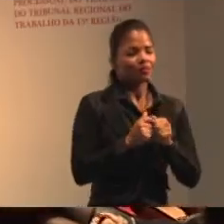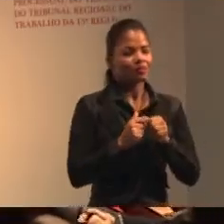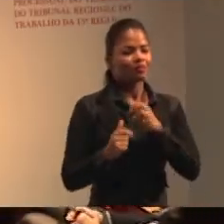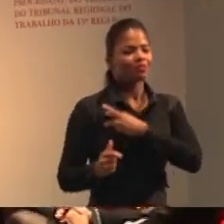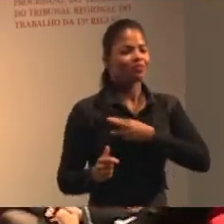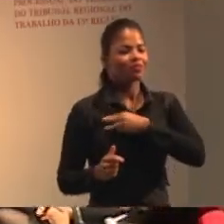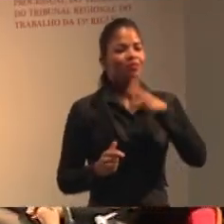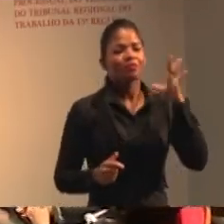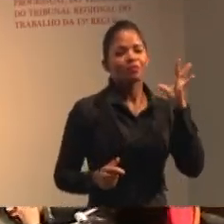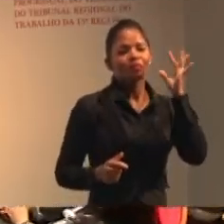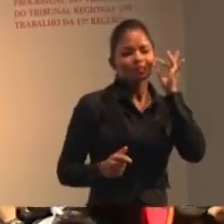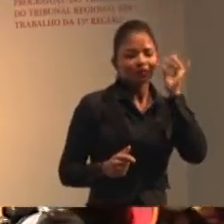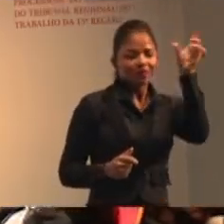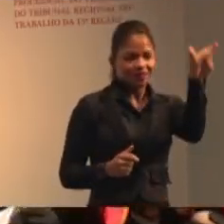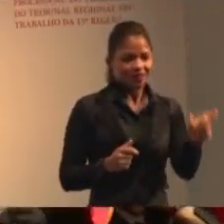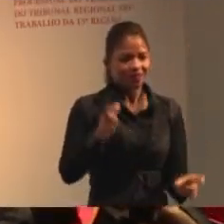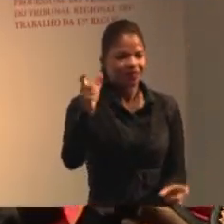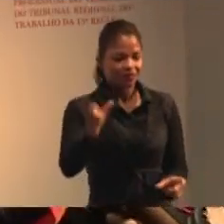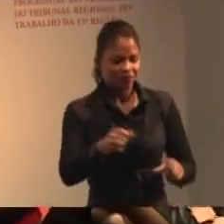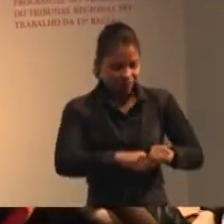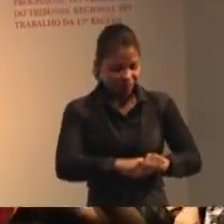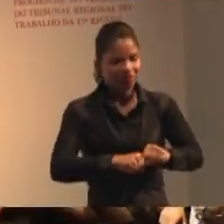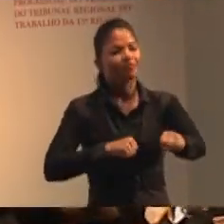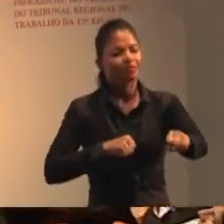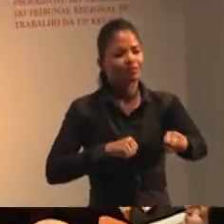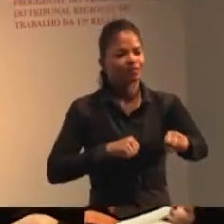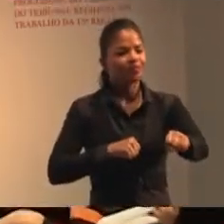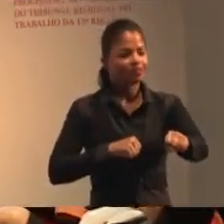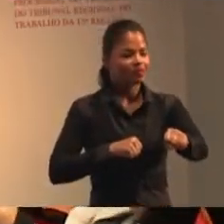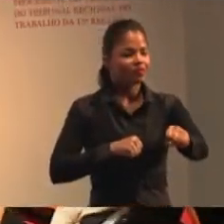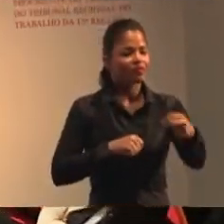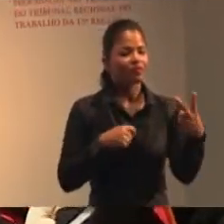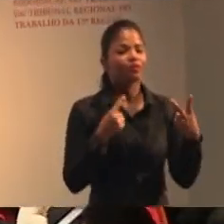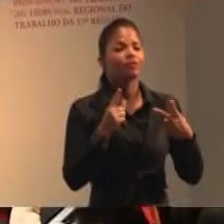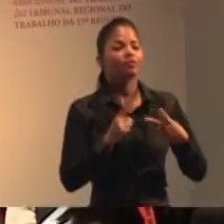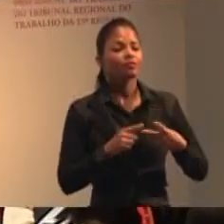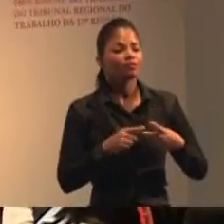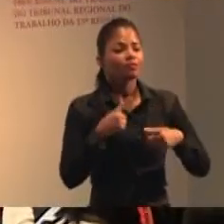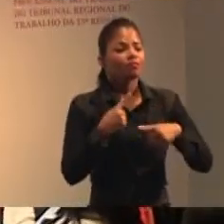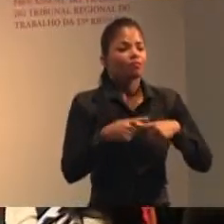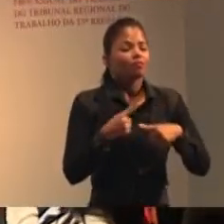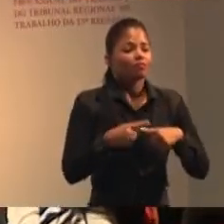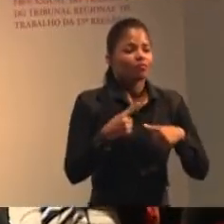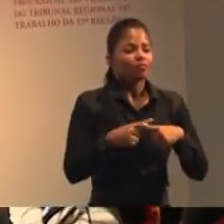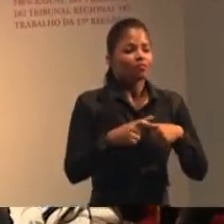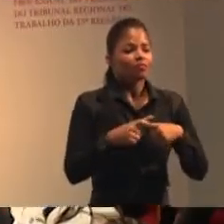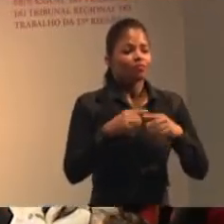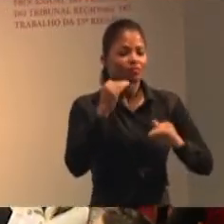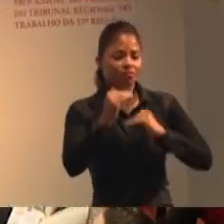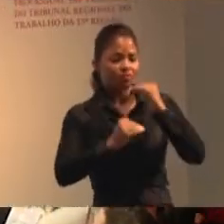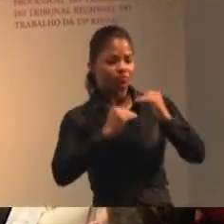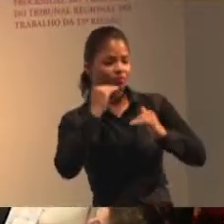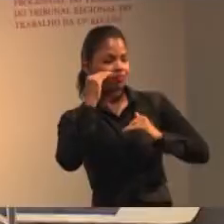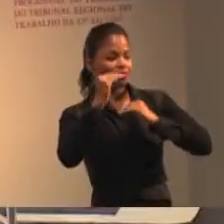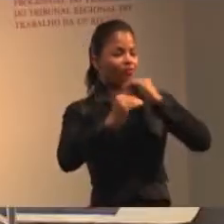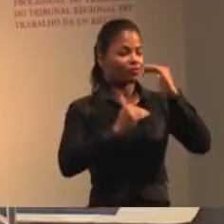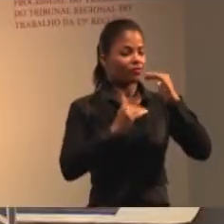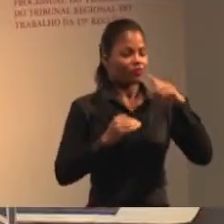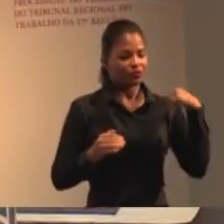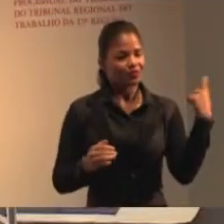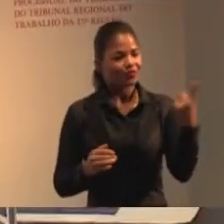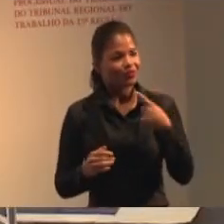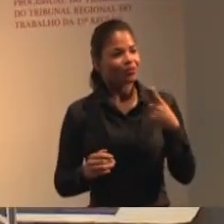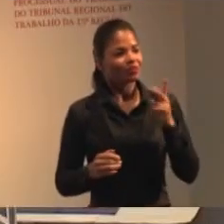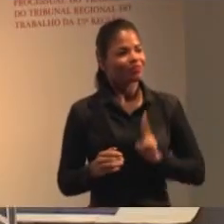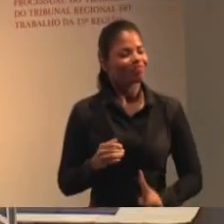magistrados presentes como período de formação. E segundo, porque, inovadores que somos e